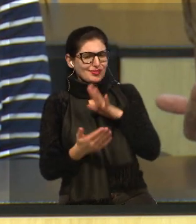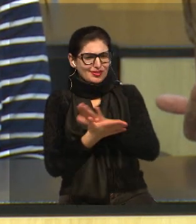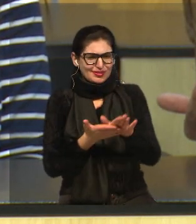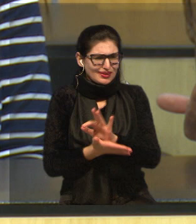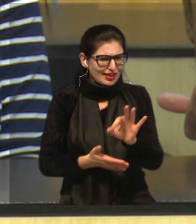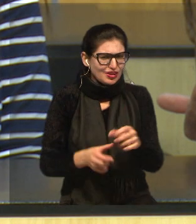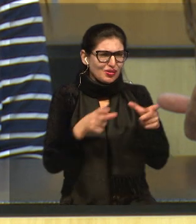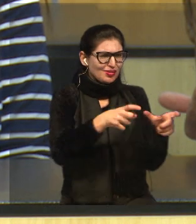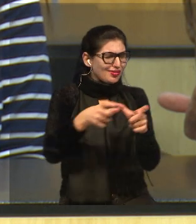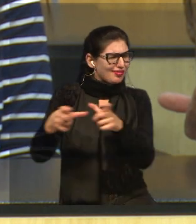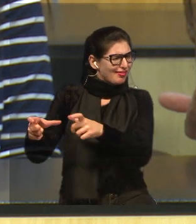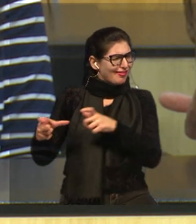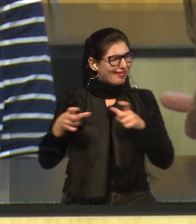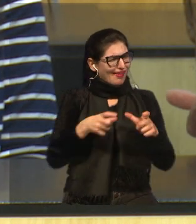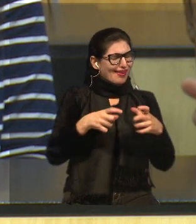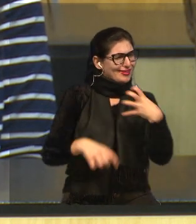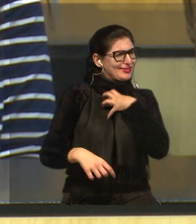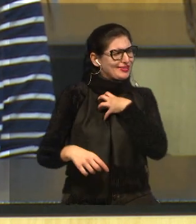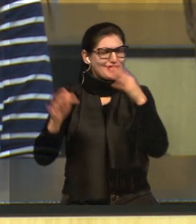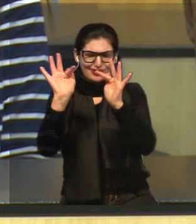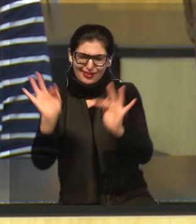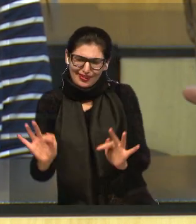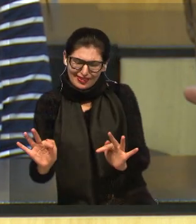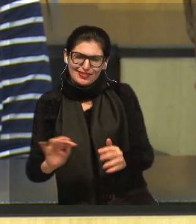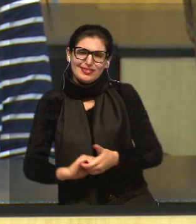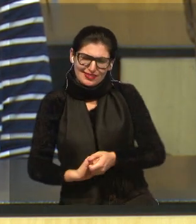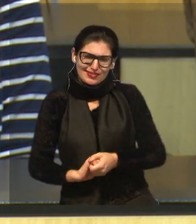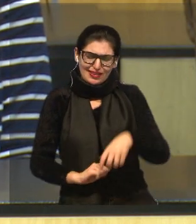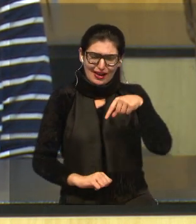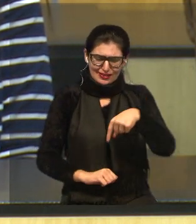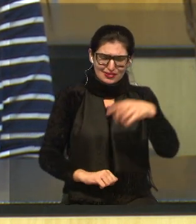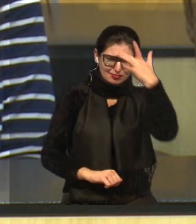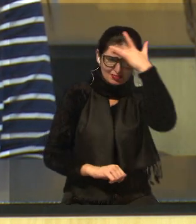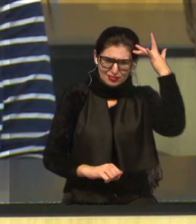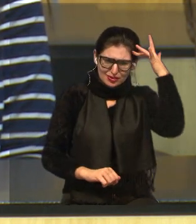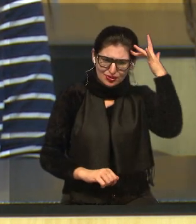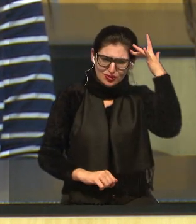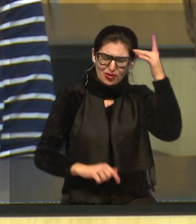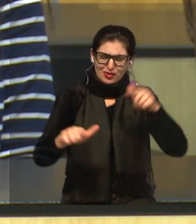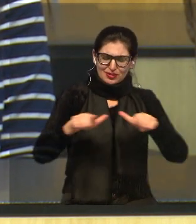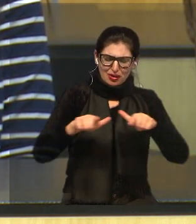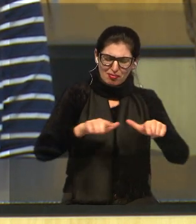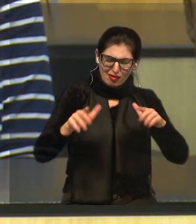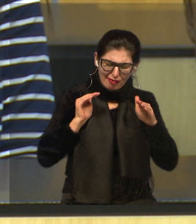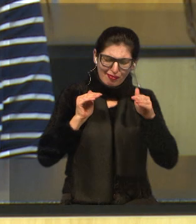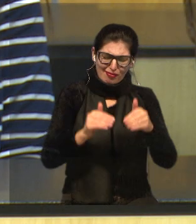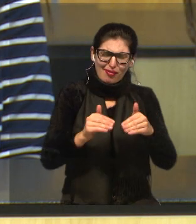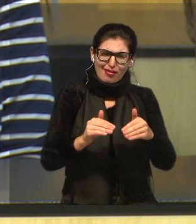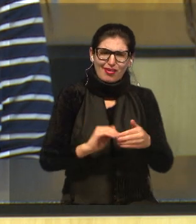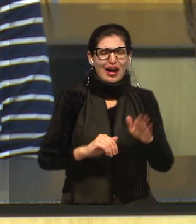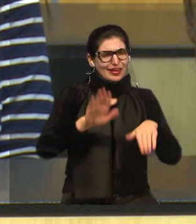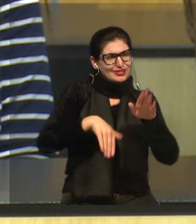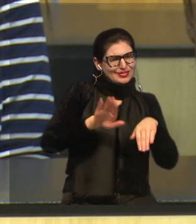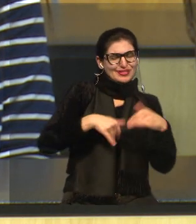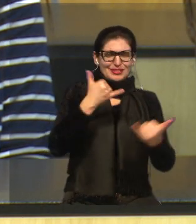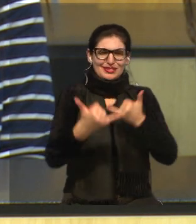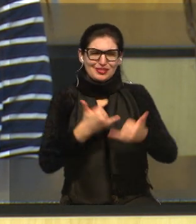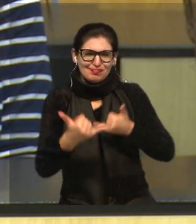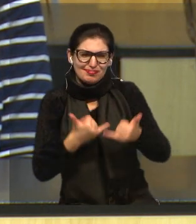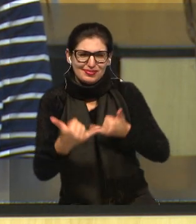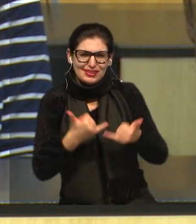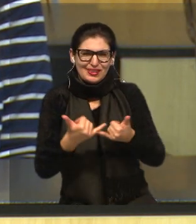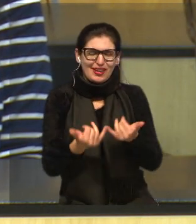comarca, e olha que eu passei por muitas, com pessoas tão engajadas, tão compromissadas. Eu costumo brincar que às vezes basta uma